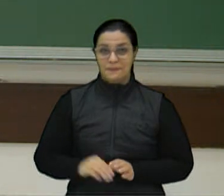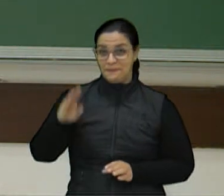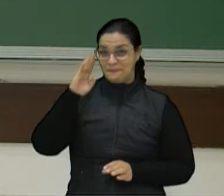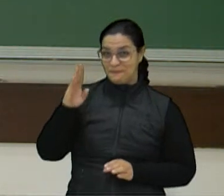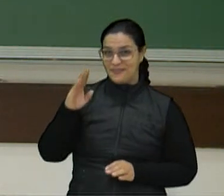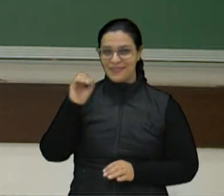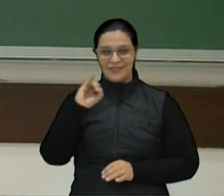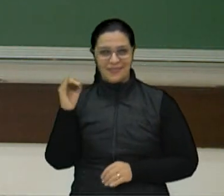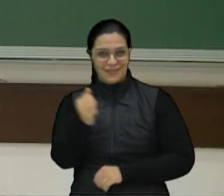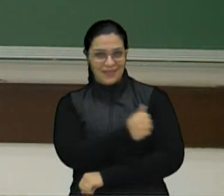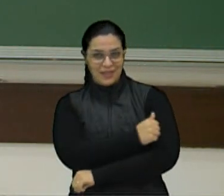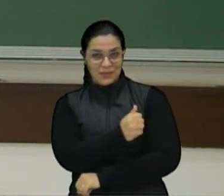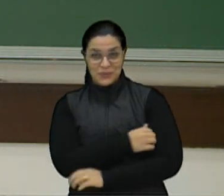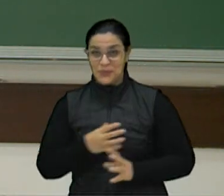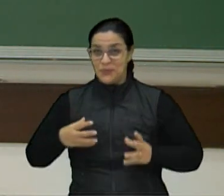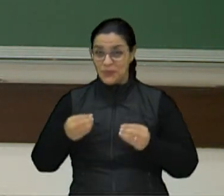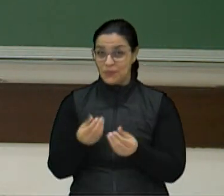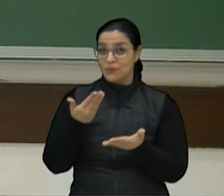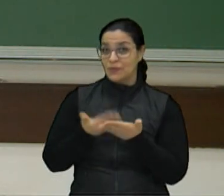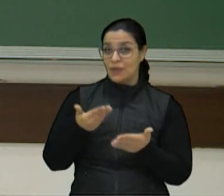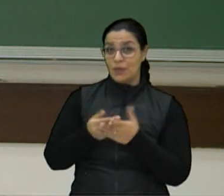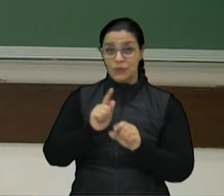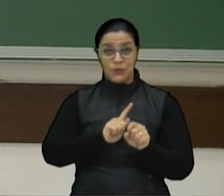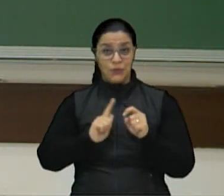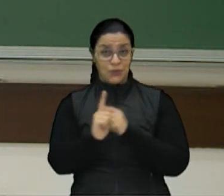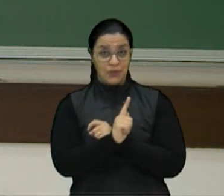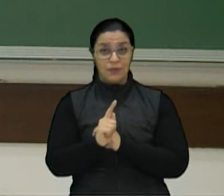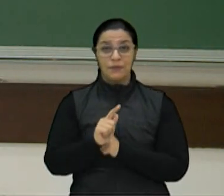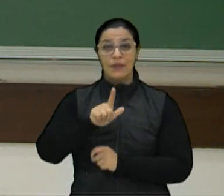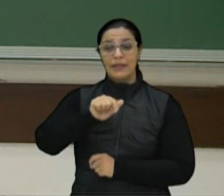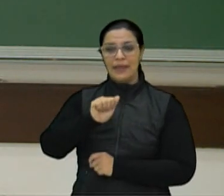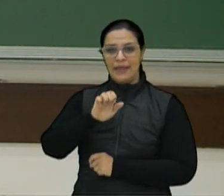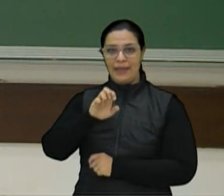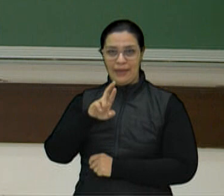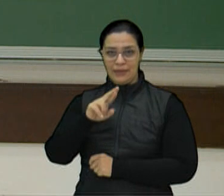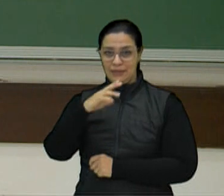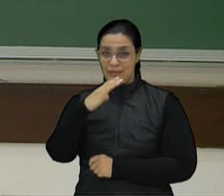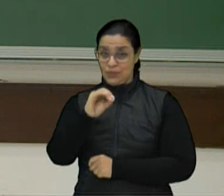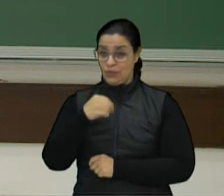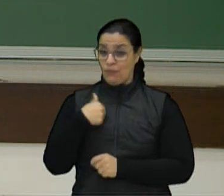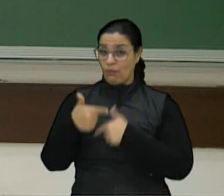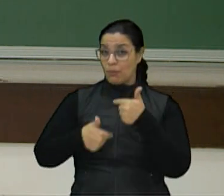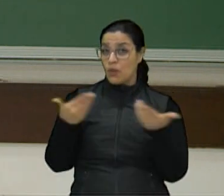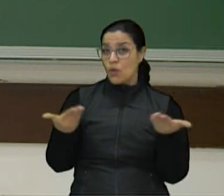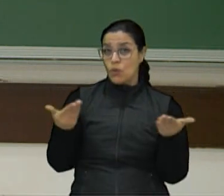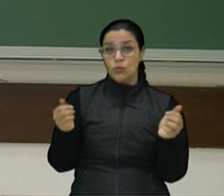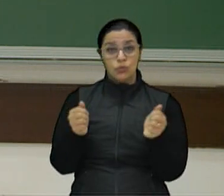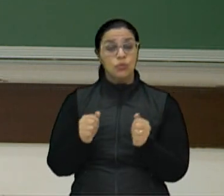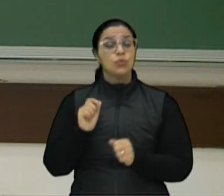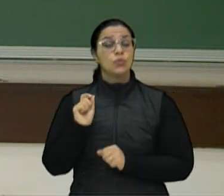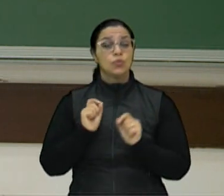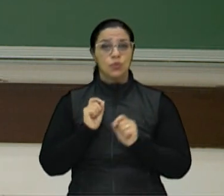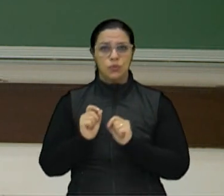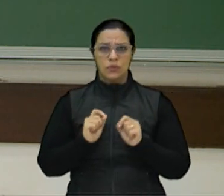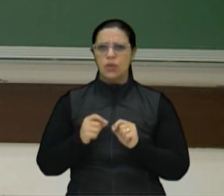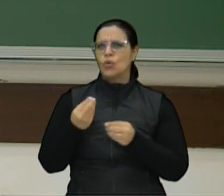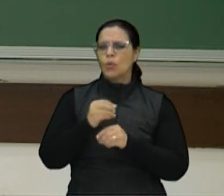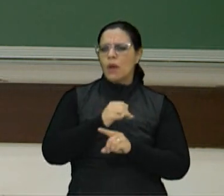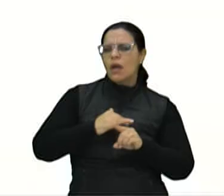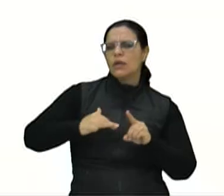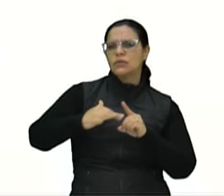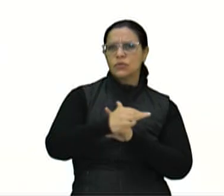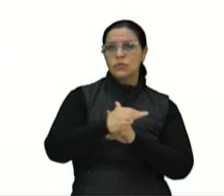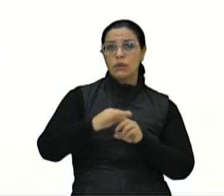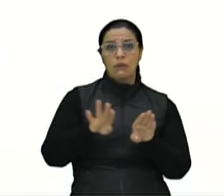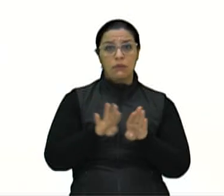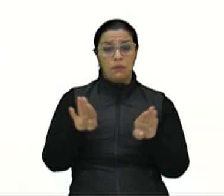Olá, alunas, olá, alunos! Aula de Geografia, eu sou Laércio de Mello e vou trabalhar hoje com vocês como as sociedades